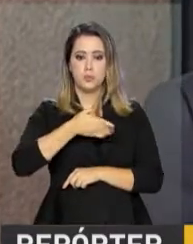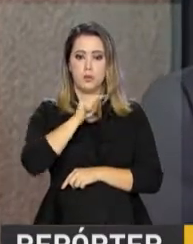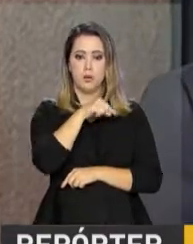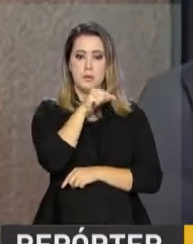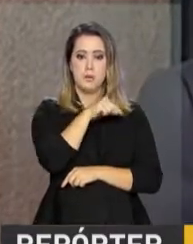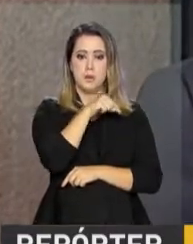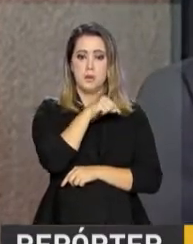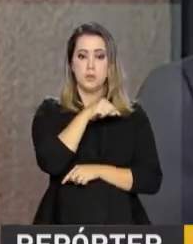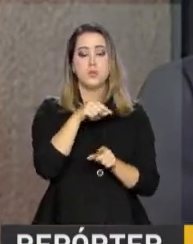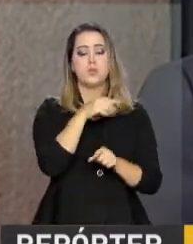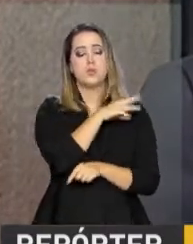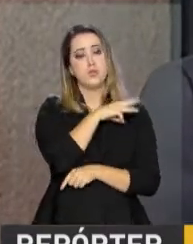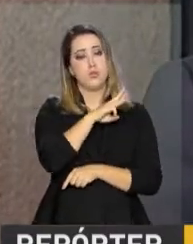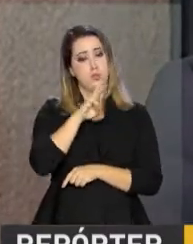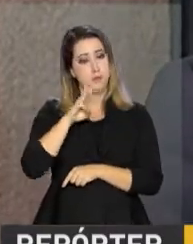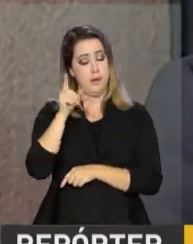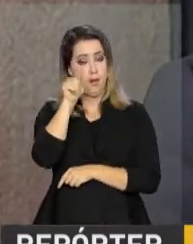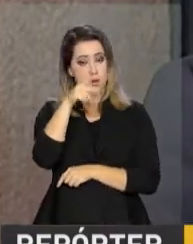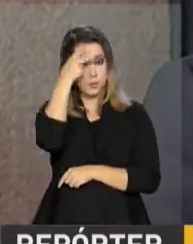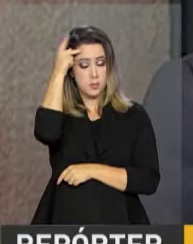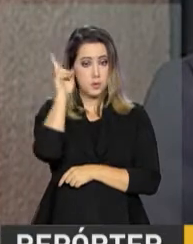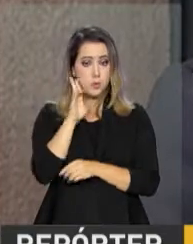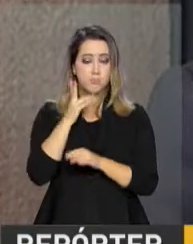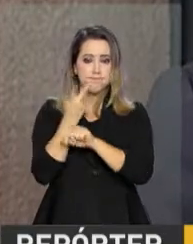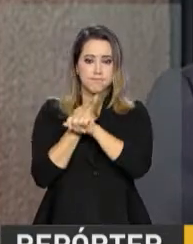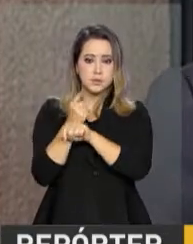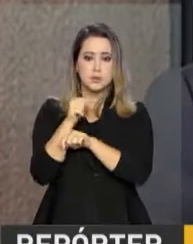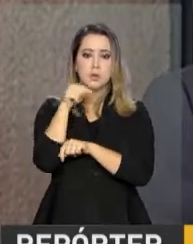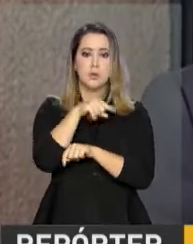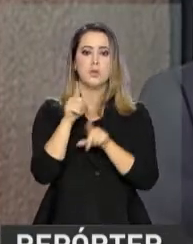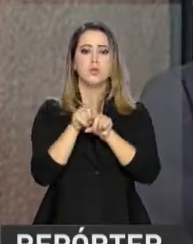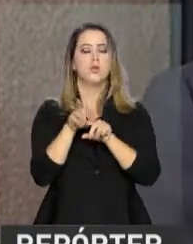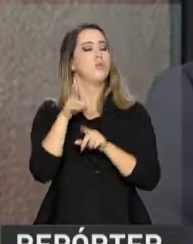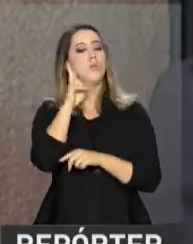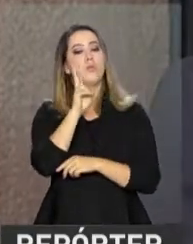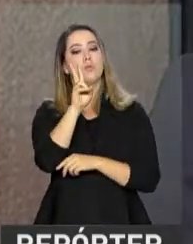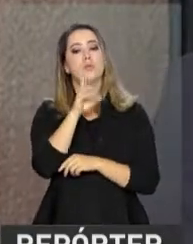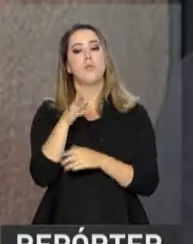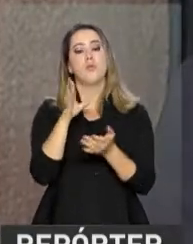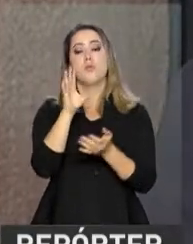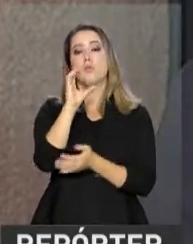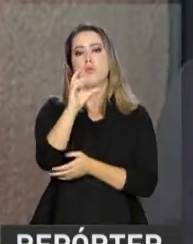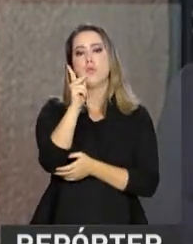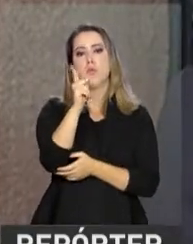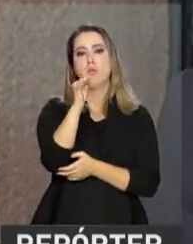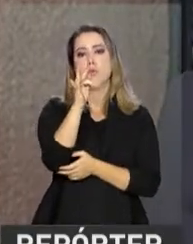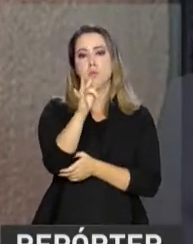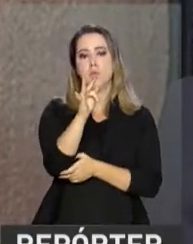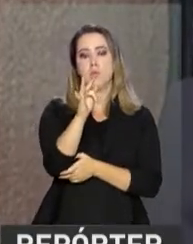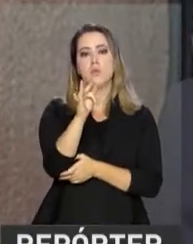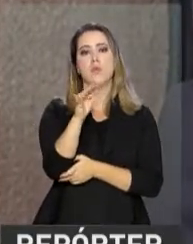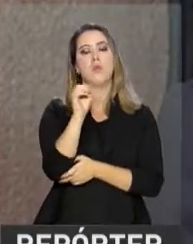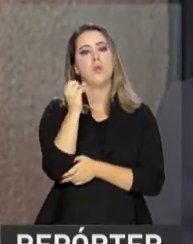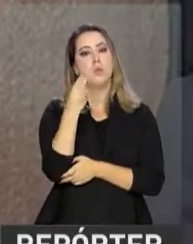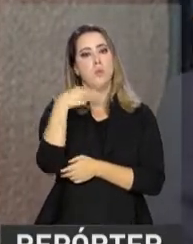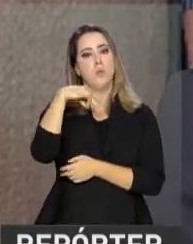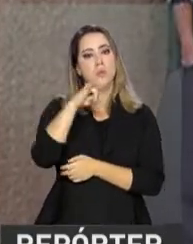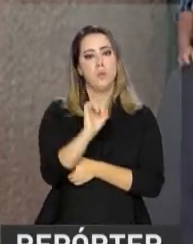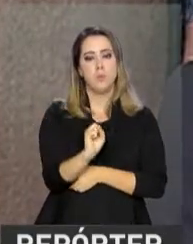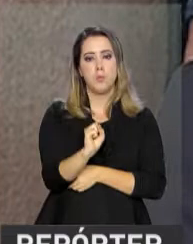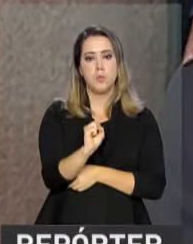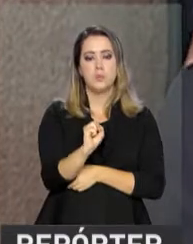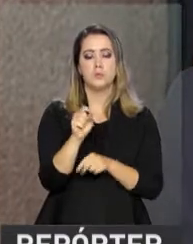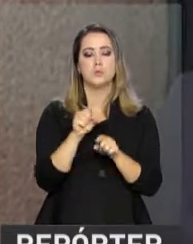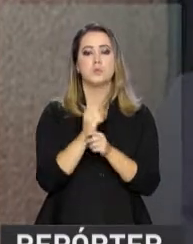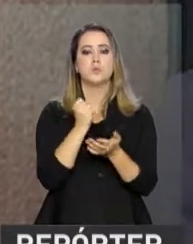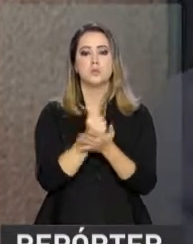www.caixa.gov.br/cotas-PIS. Lá, o beneficiário, o cidadão, pode consultar usando o seu CPF ou o seu número do NIS. O número do NIS está